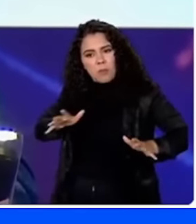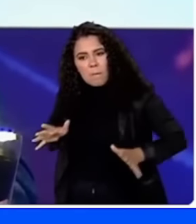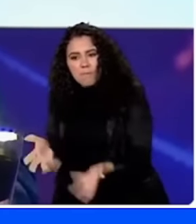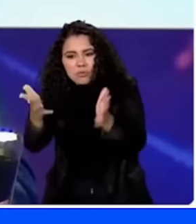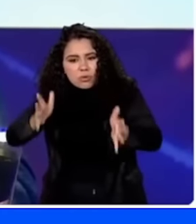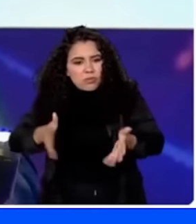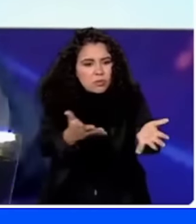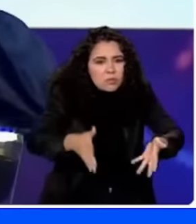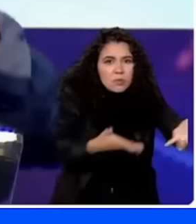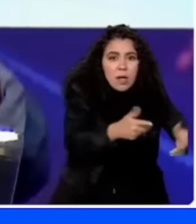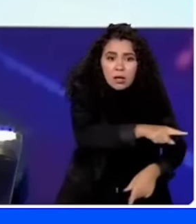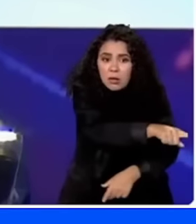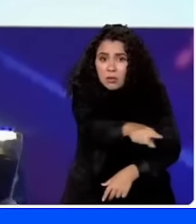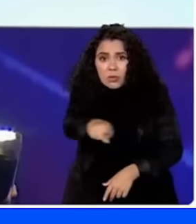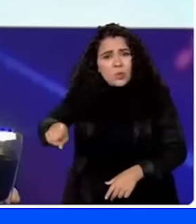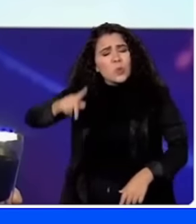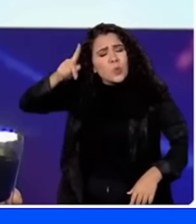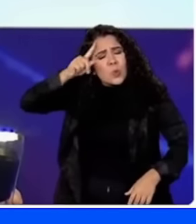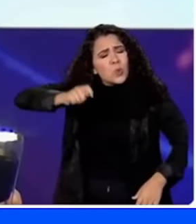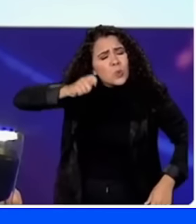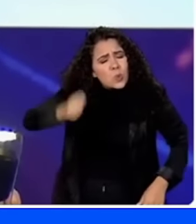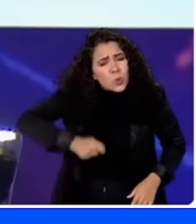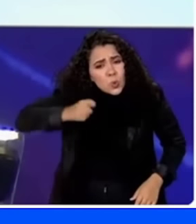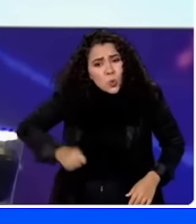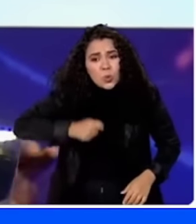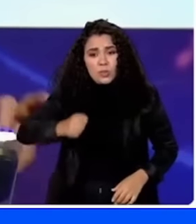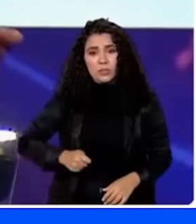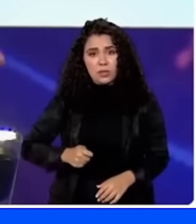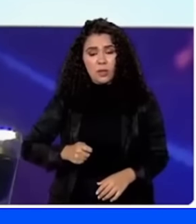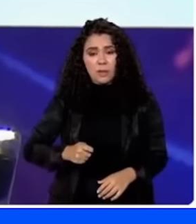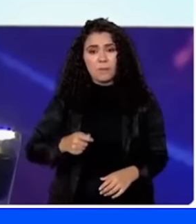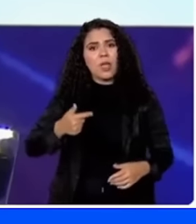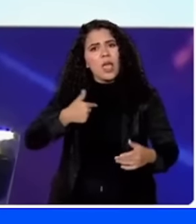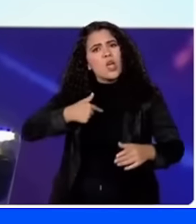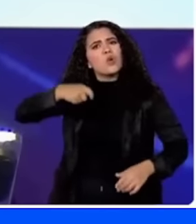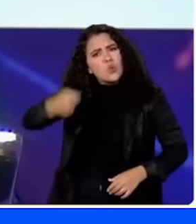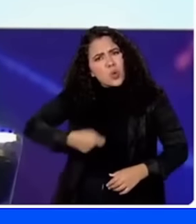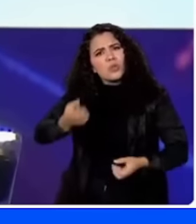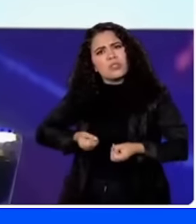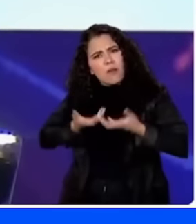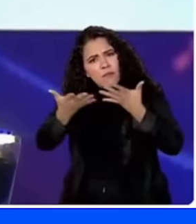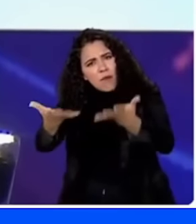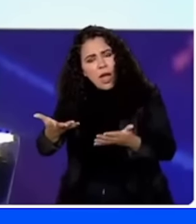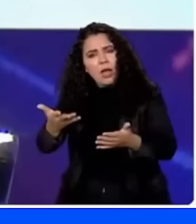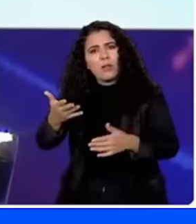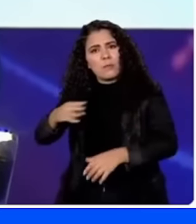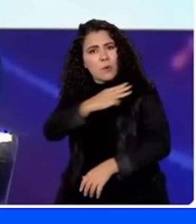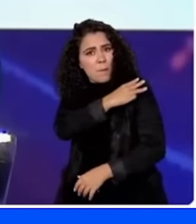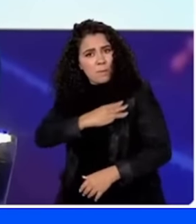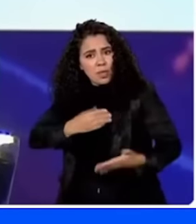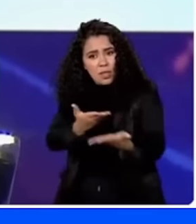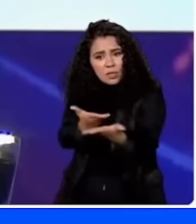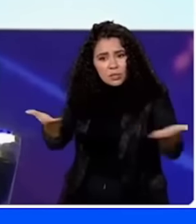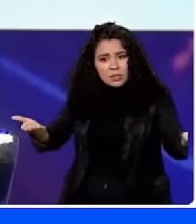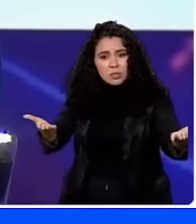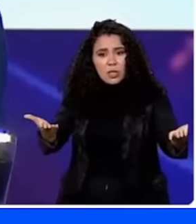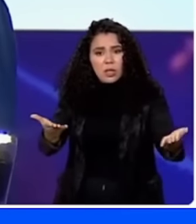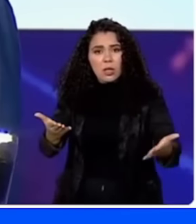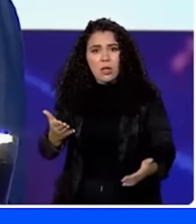jogadores. Todo santo dia. Eu digo para os meus ministros, não há possibilidade